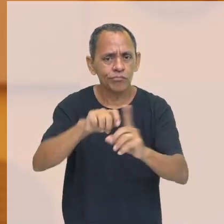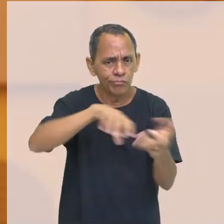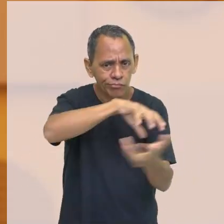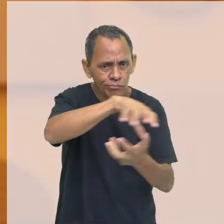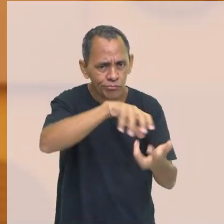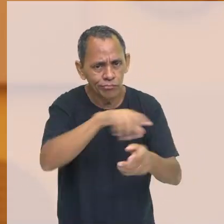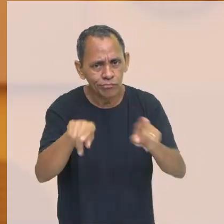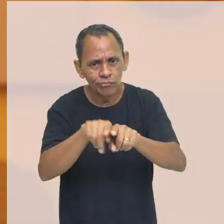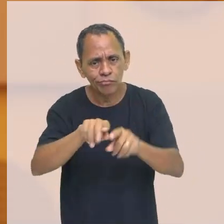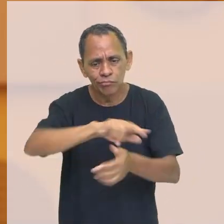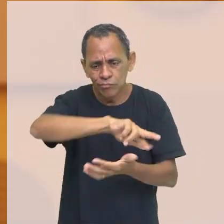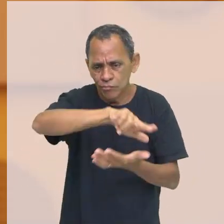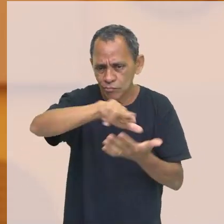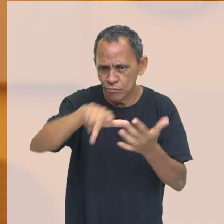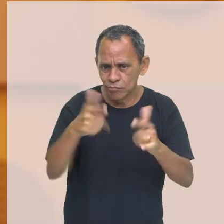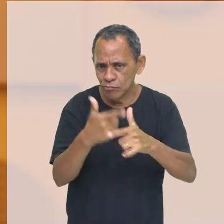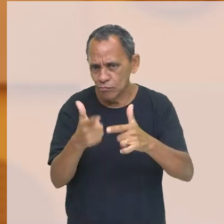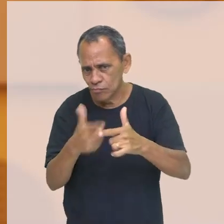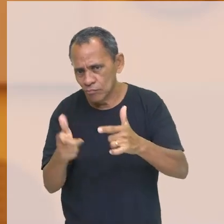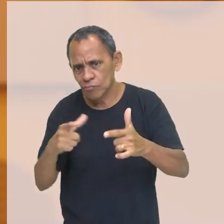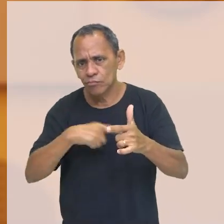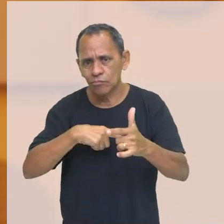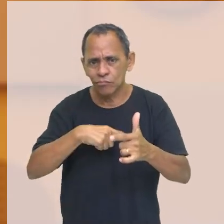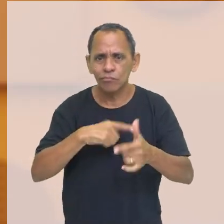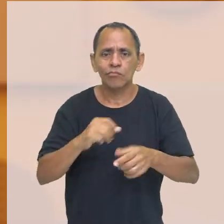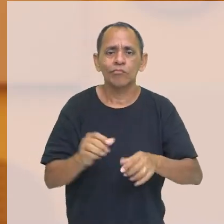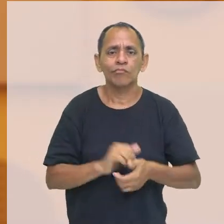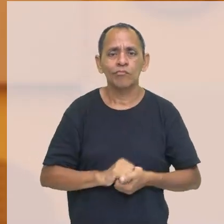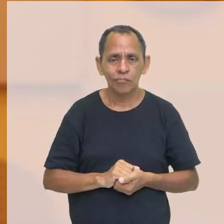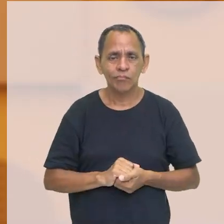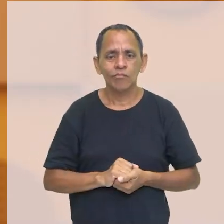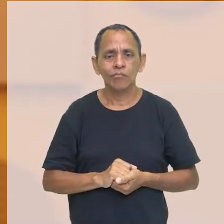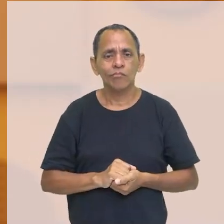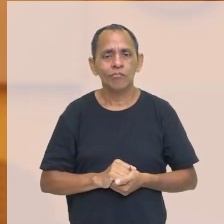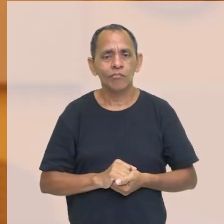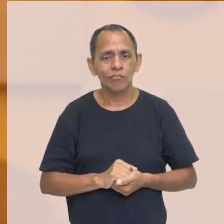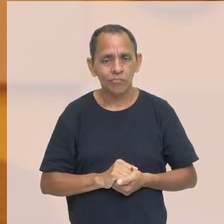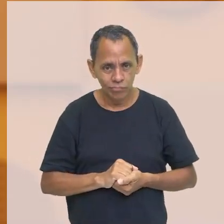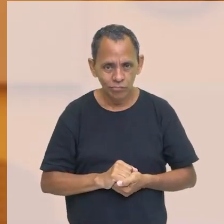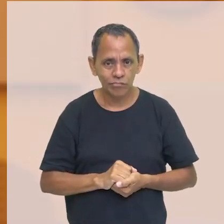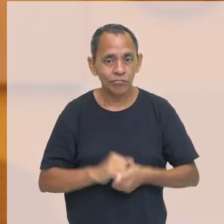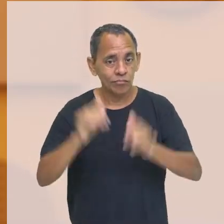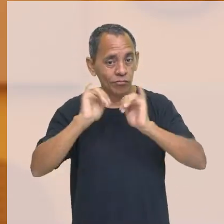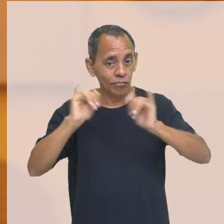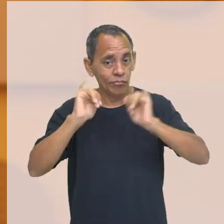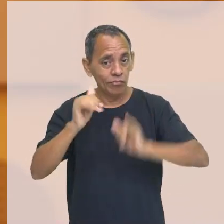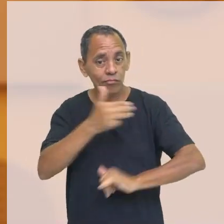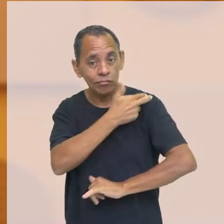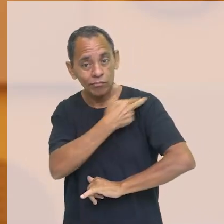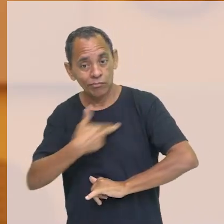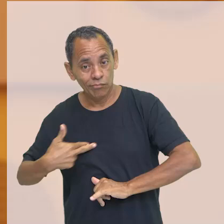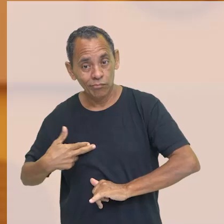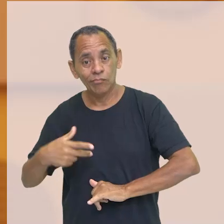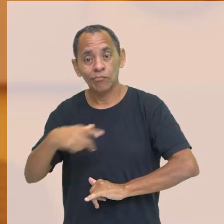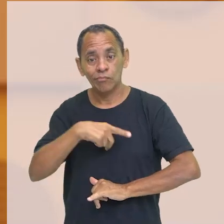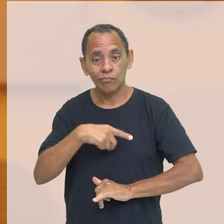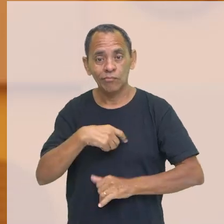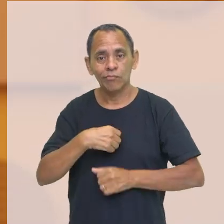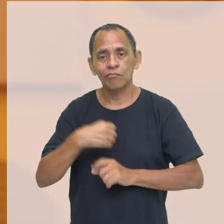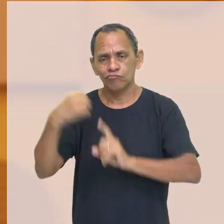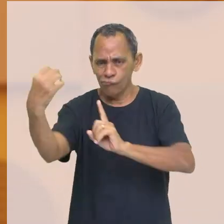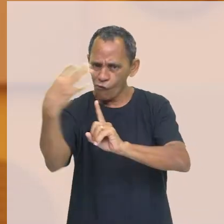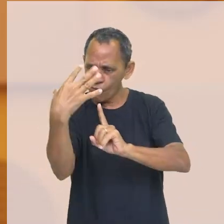algumas insatisfações por vários setores da sociedade, visto que a proclamação da República estava ali